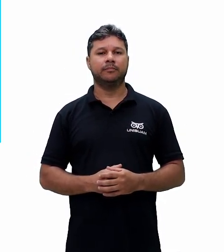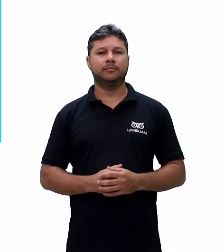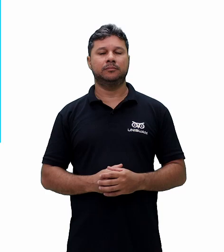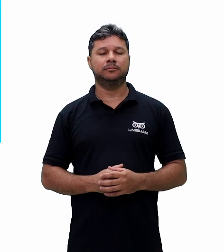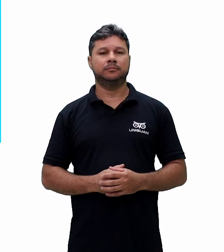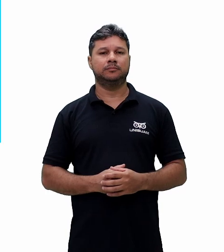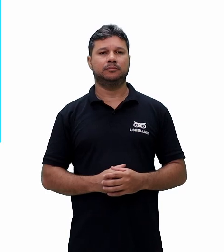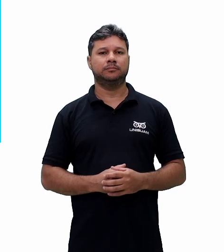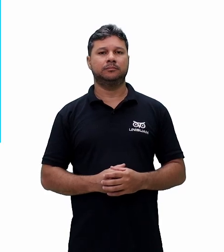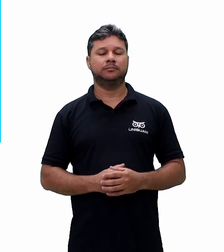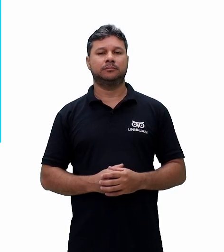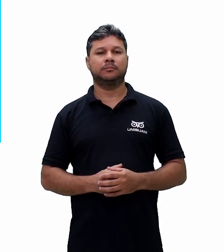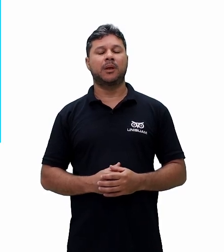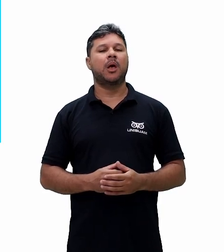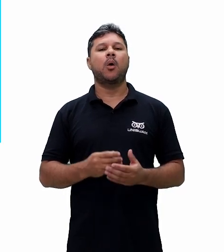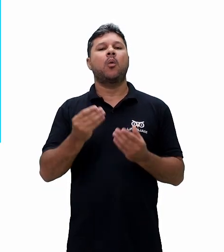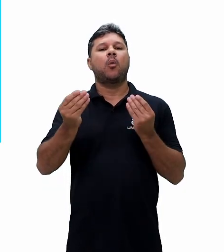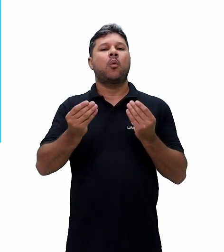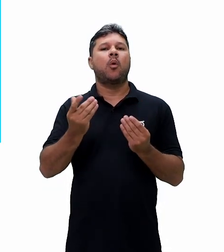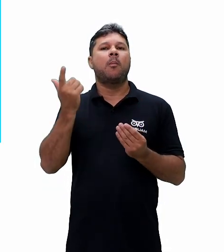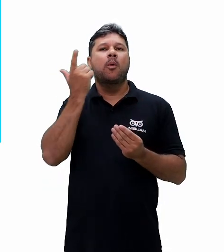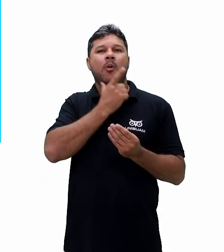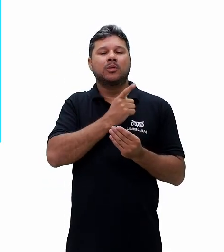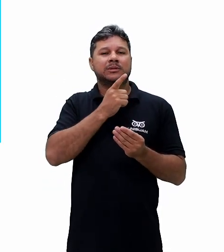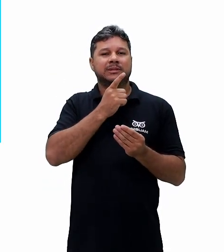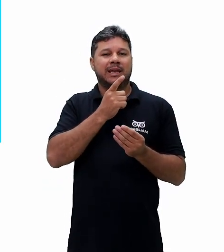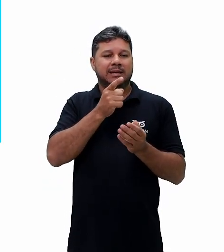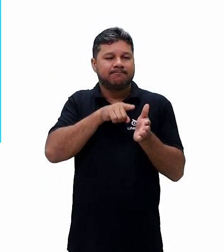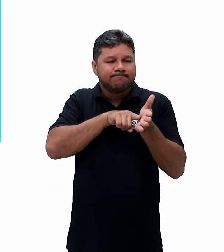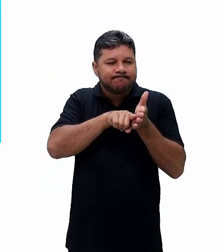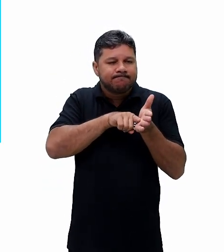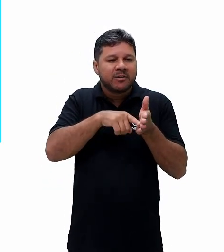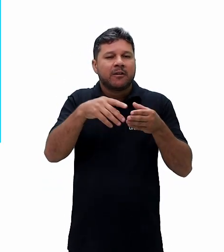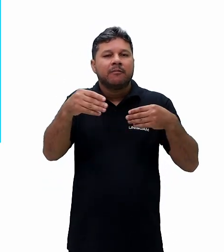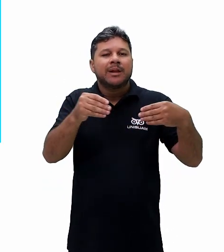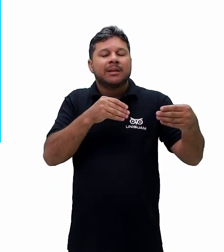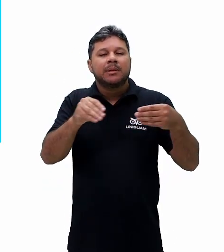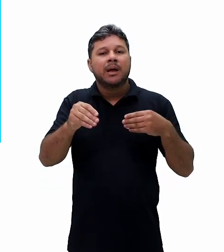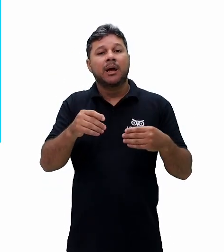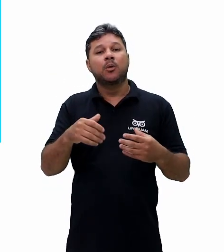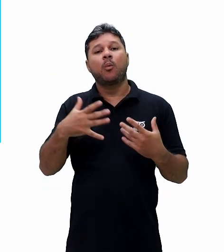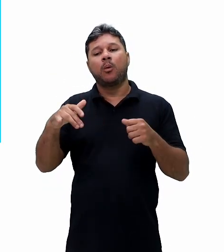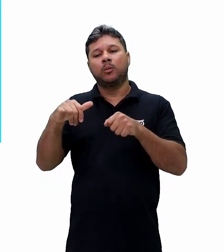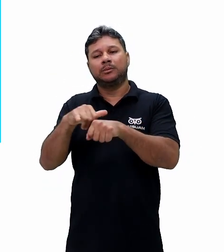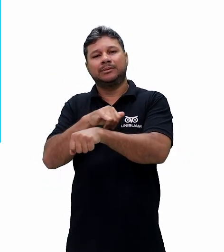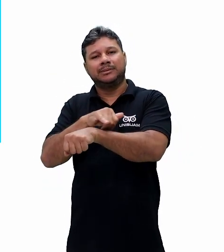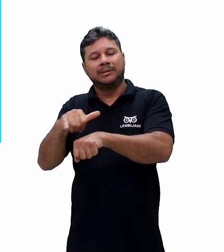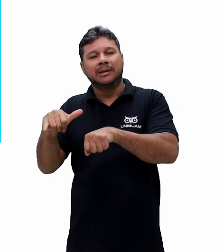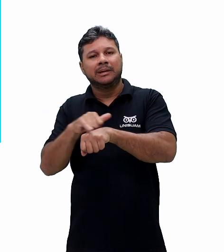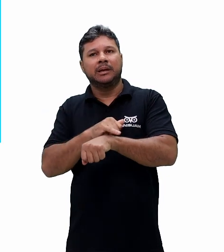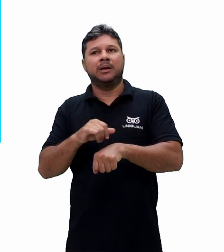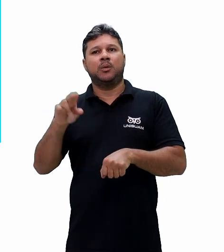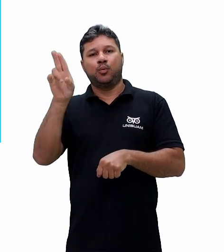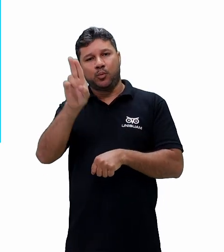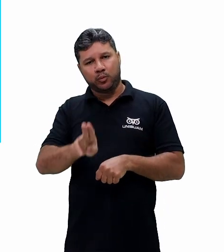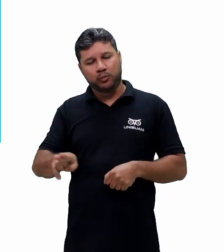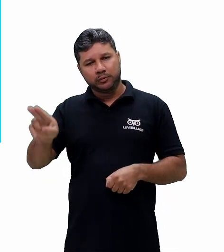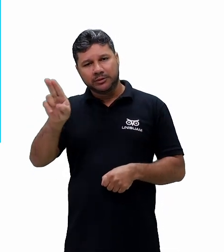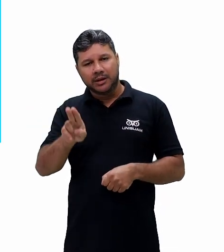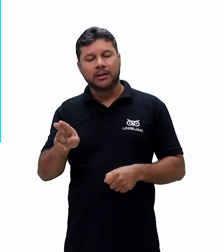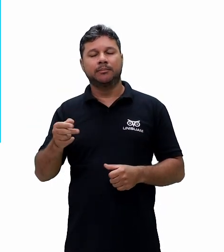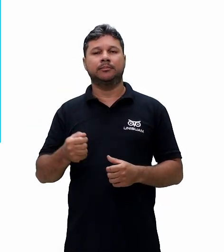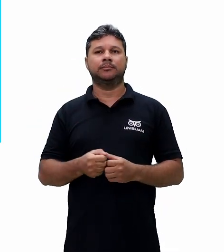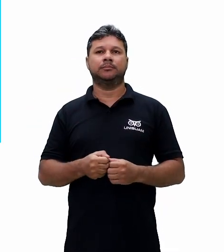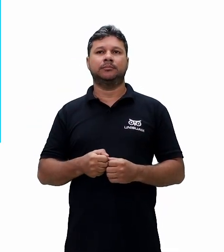E como proceder para medir a flexibilidade? Ou seja, quais ferramentas eu devo